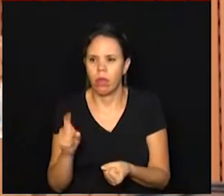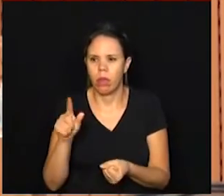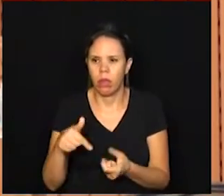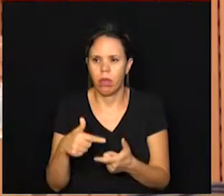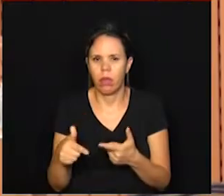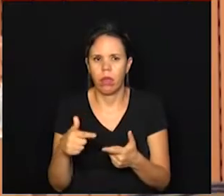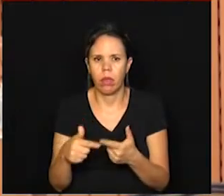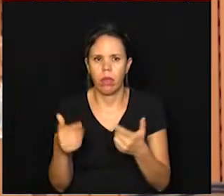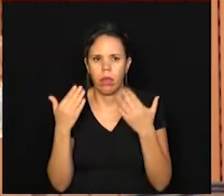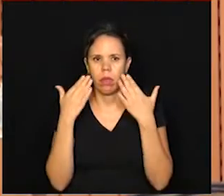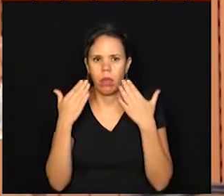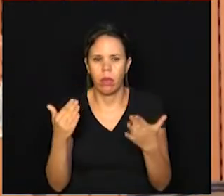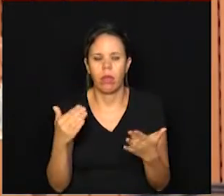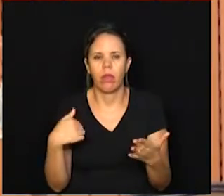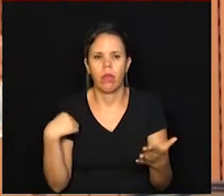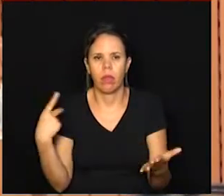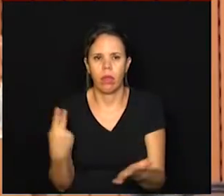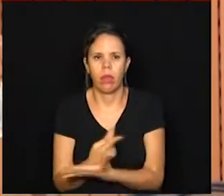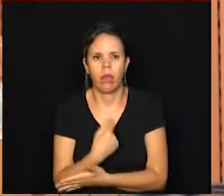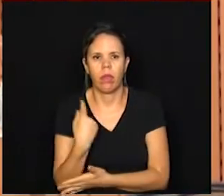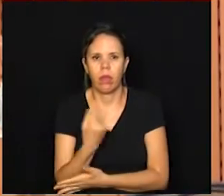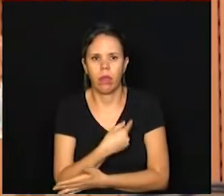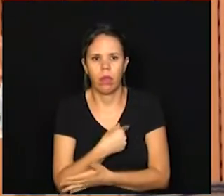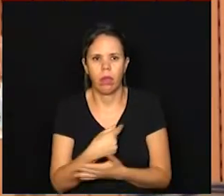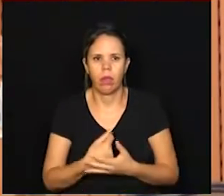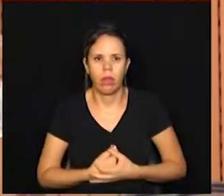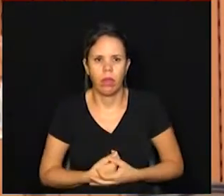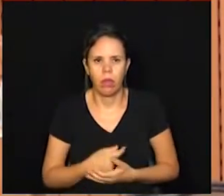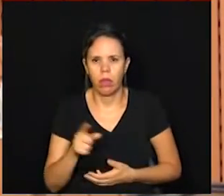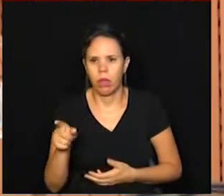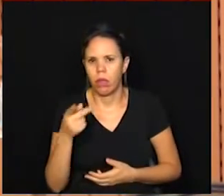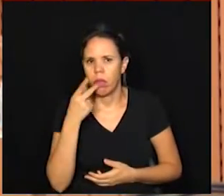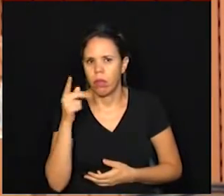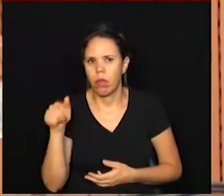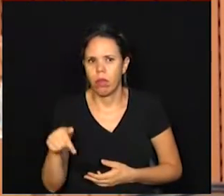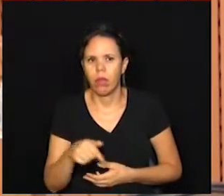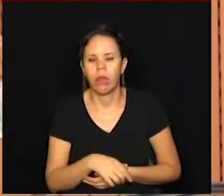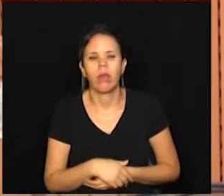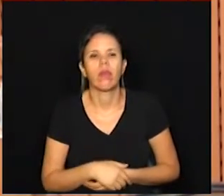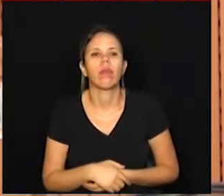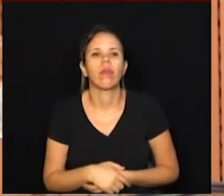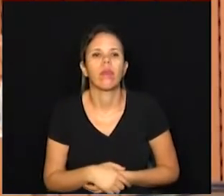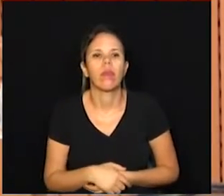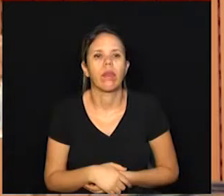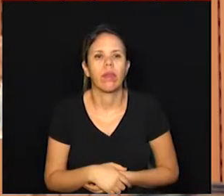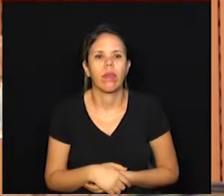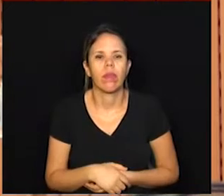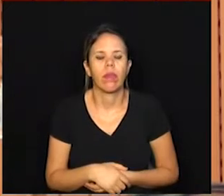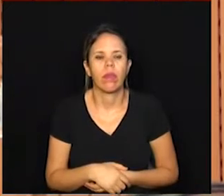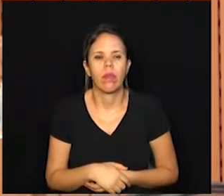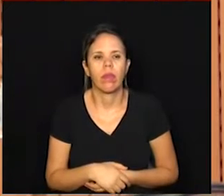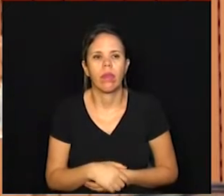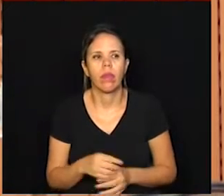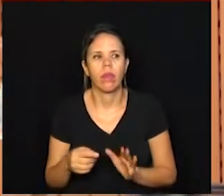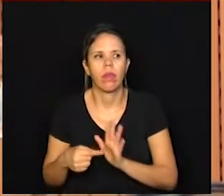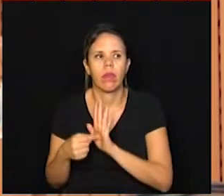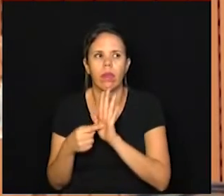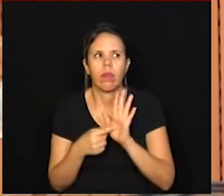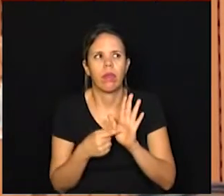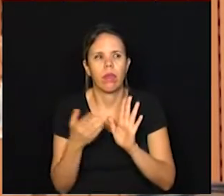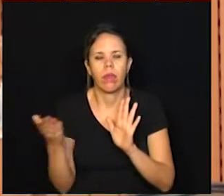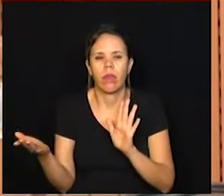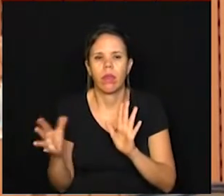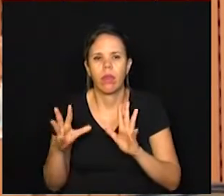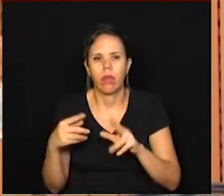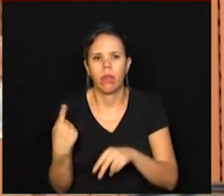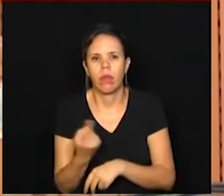em editorial nosso erro, porque o senhor disse aqui na sua apresentação que